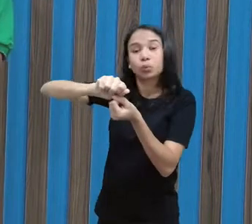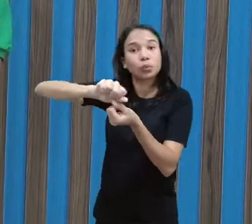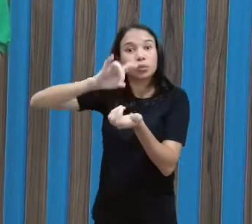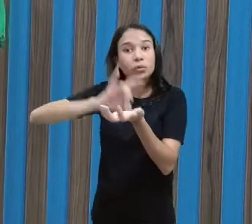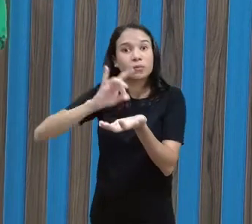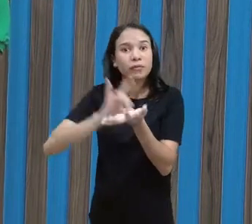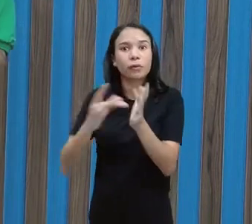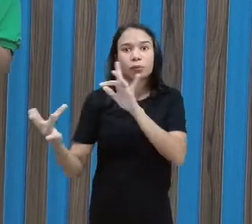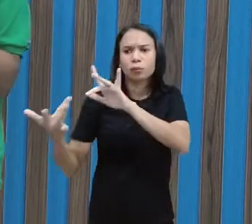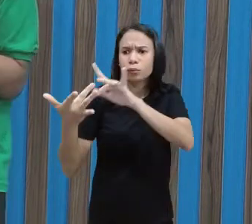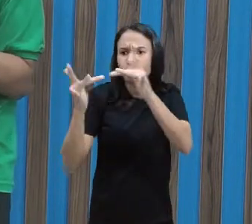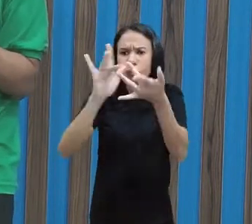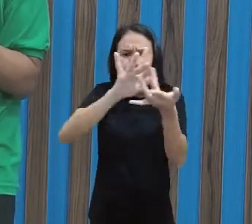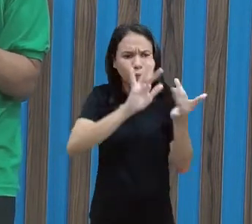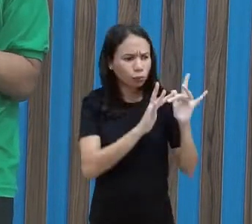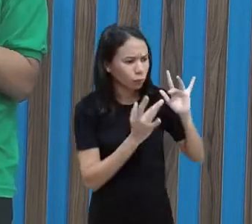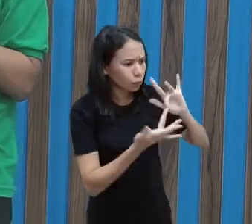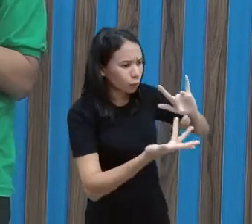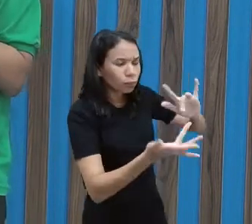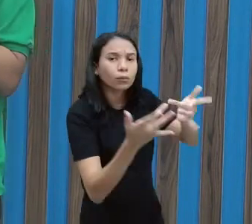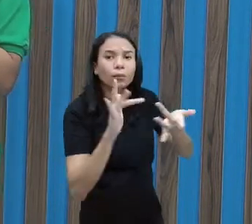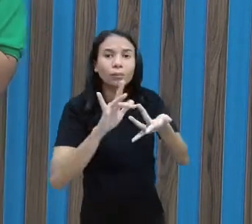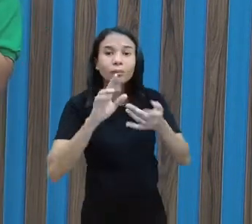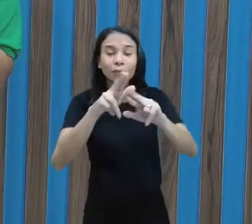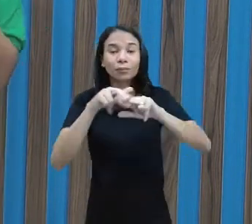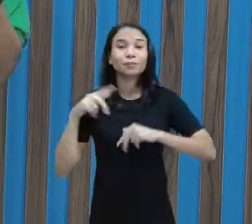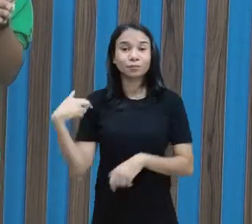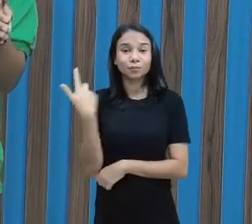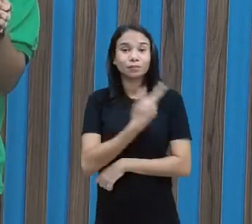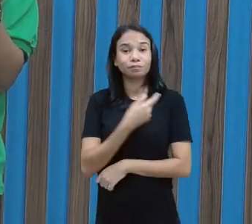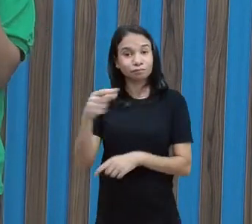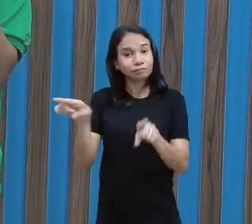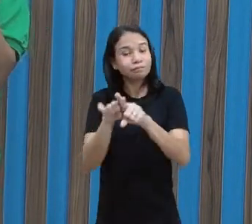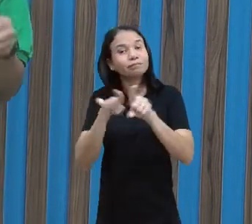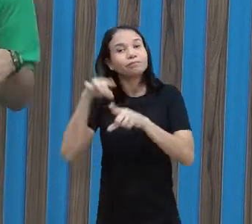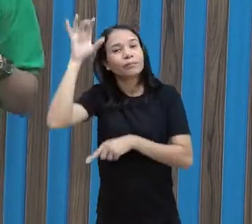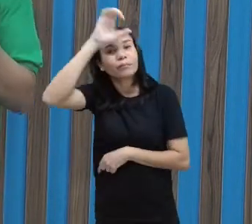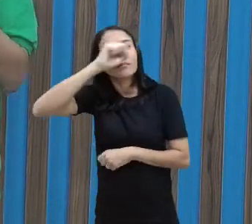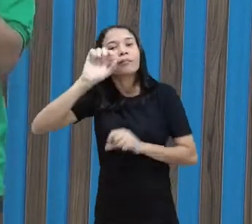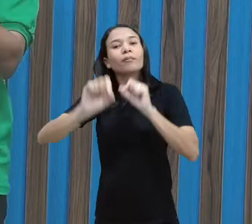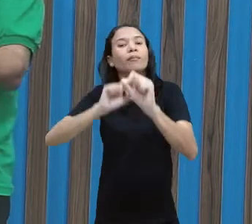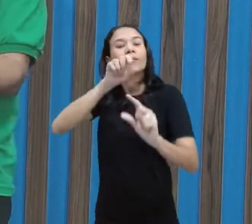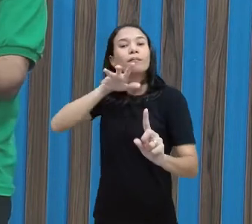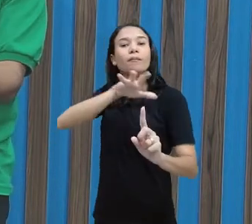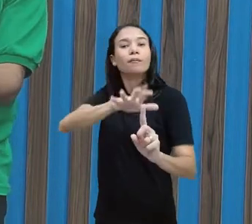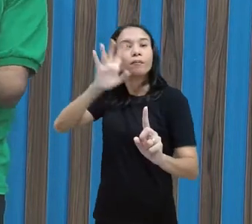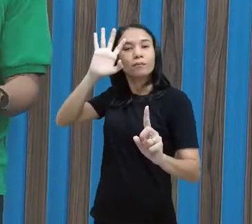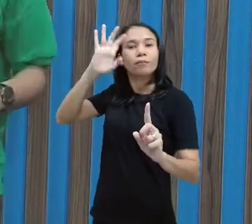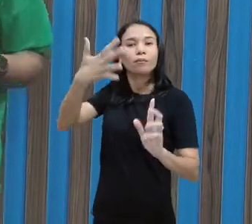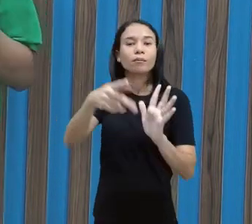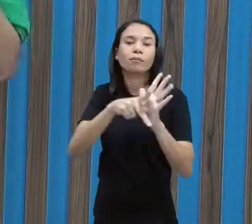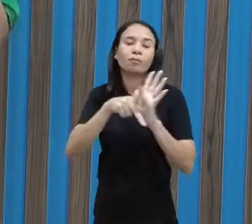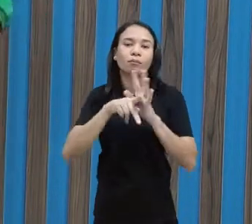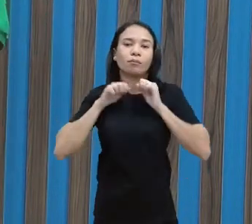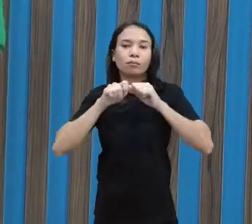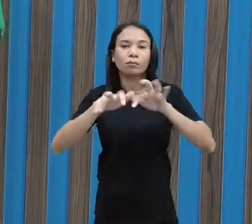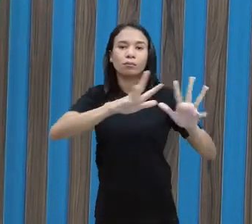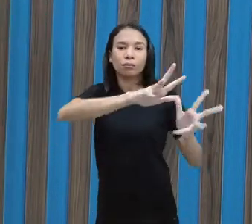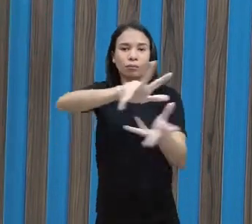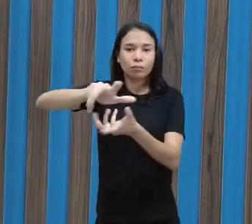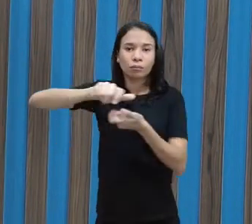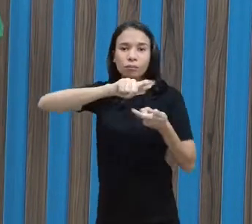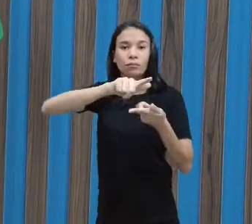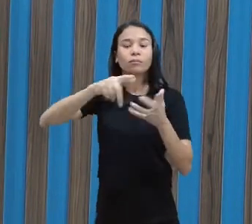mais interconectado. Né? Ou seja, a gente vai ver também as consequências da globalização nesse